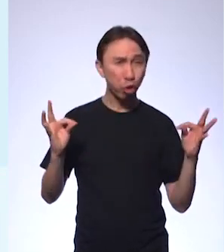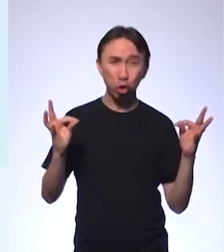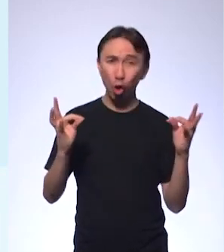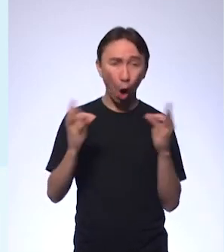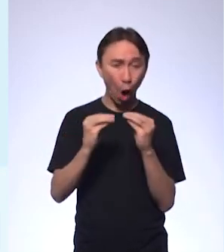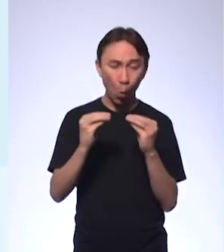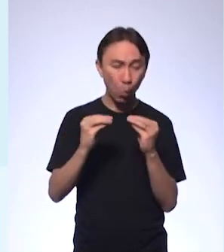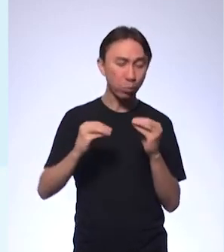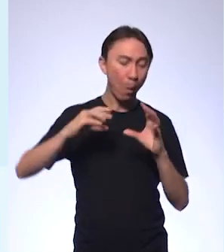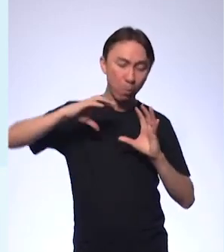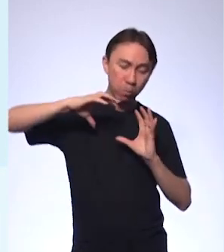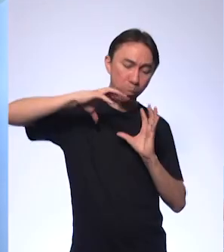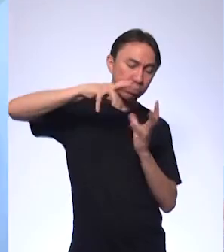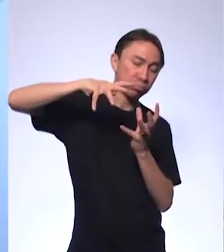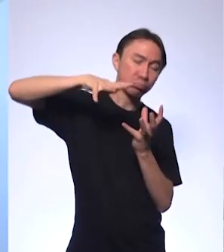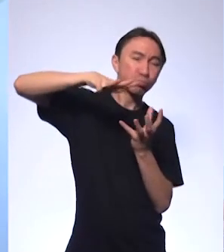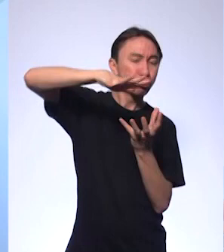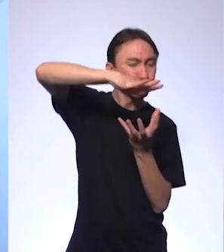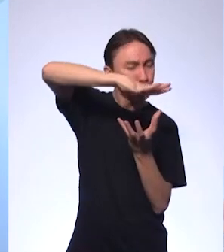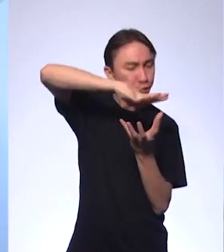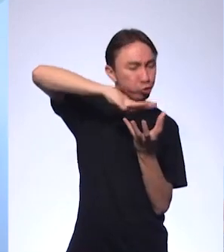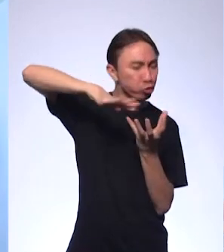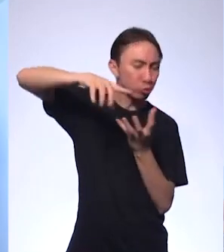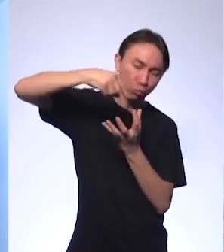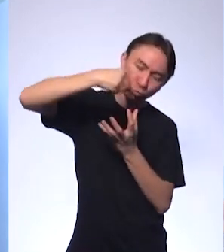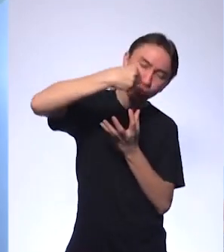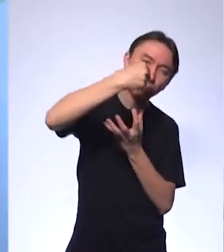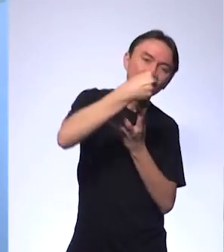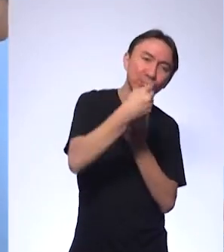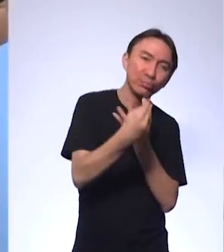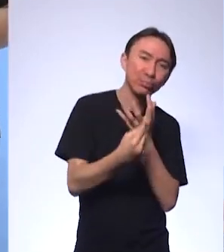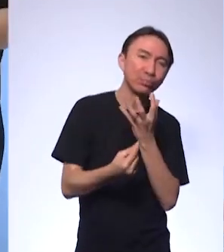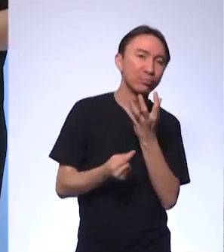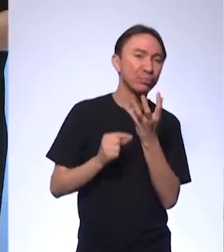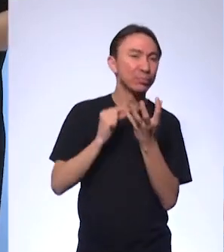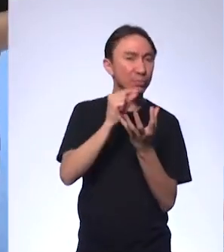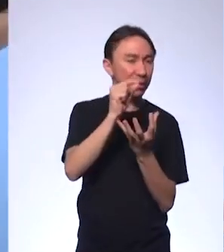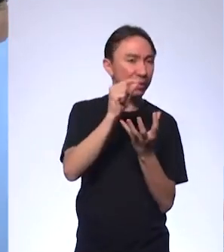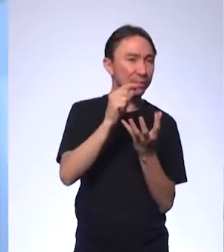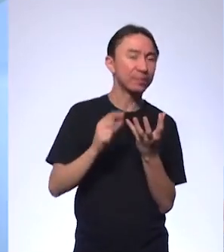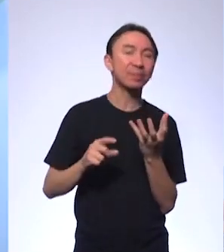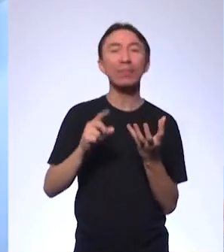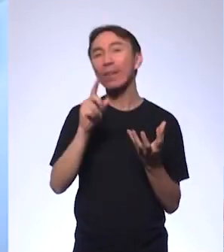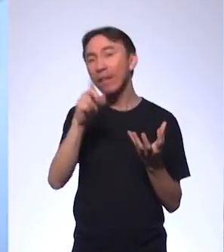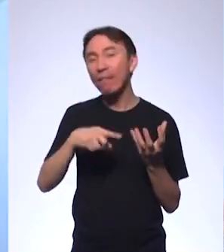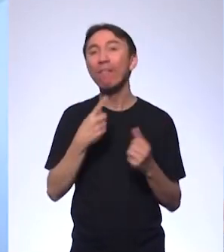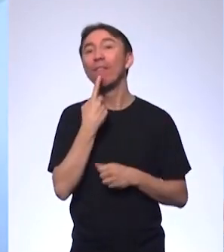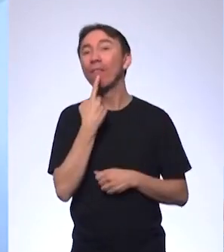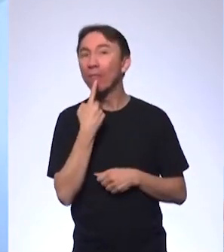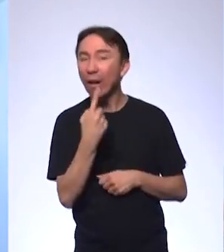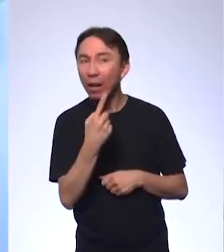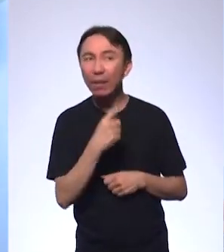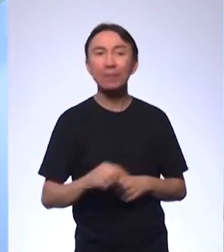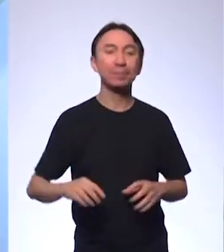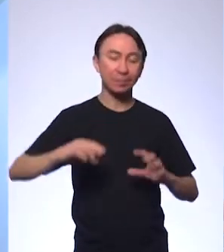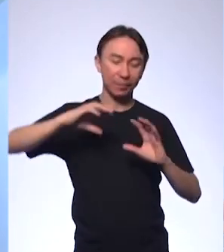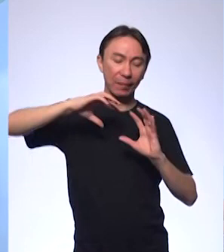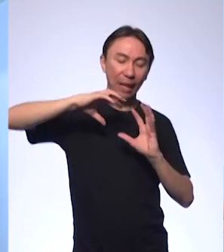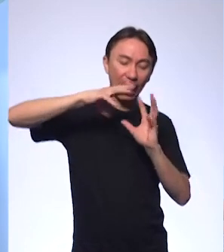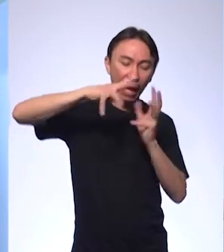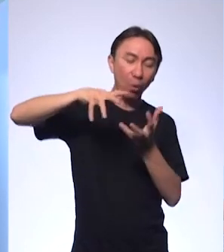nosso planeta. Tá? Então, quando a gente fala em ecossistema e nesses fatores todos que eu